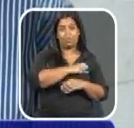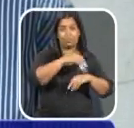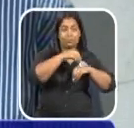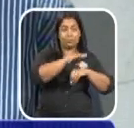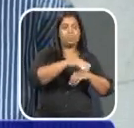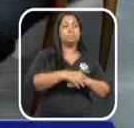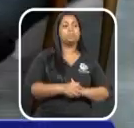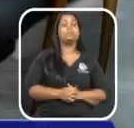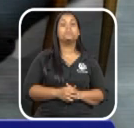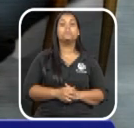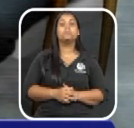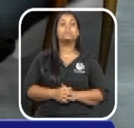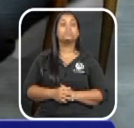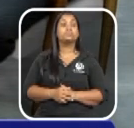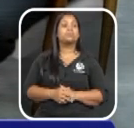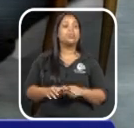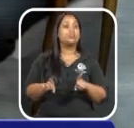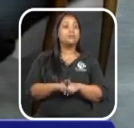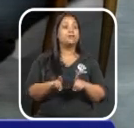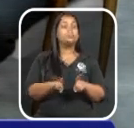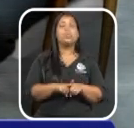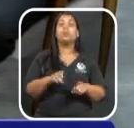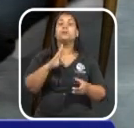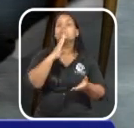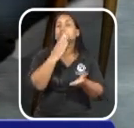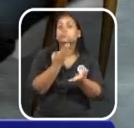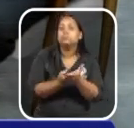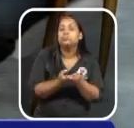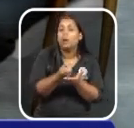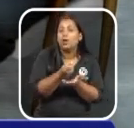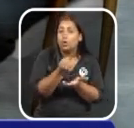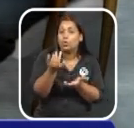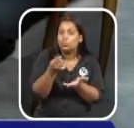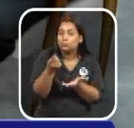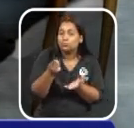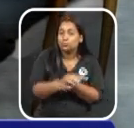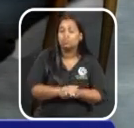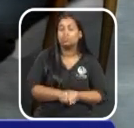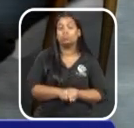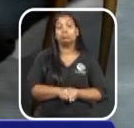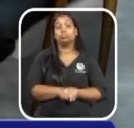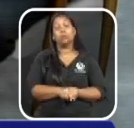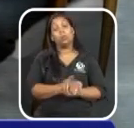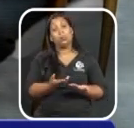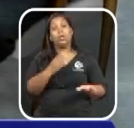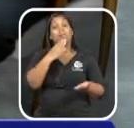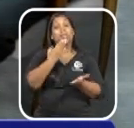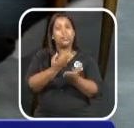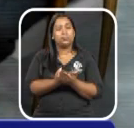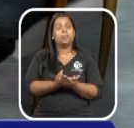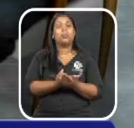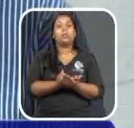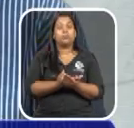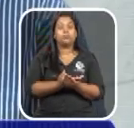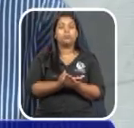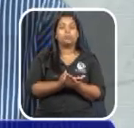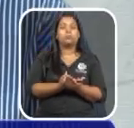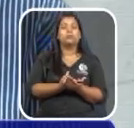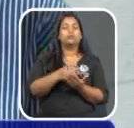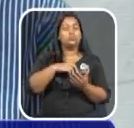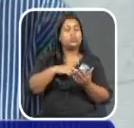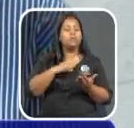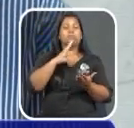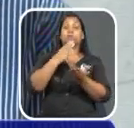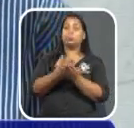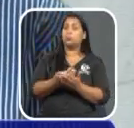Executivo local. E na questão dos requerimentos, cite alguns, vereador. Quanto à questão dos requerimentos, nós tivemos